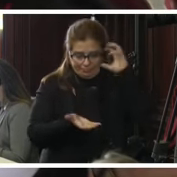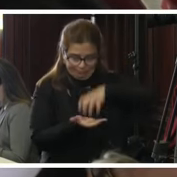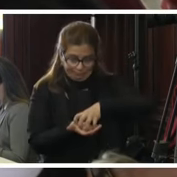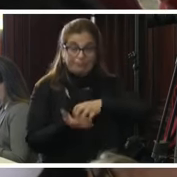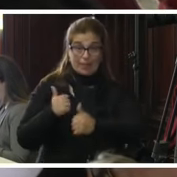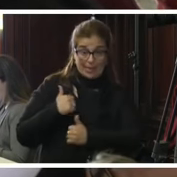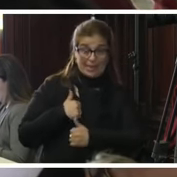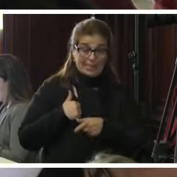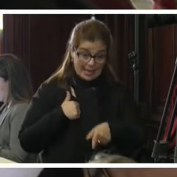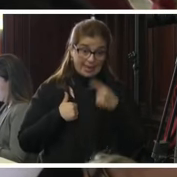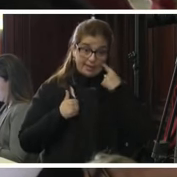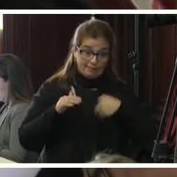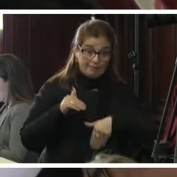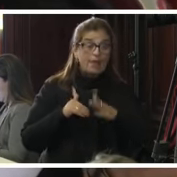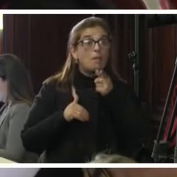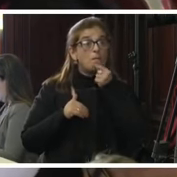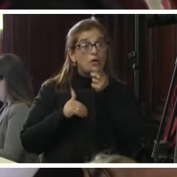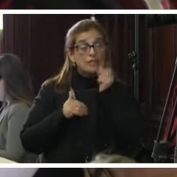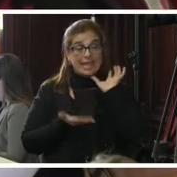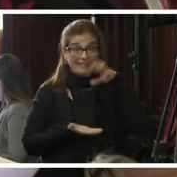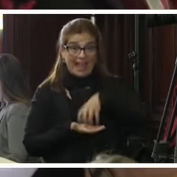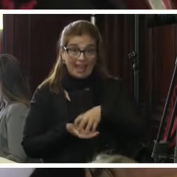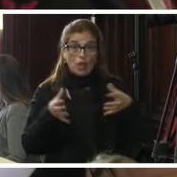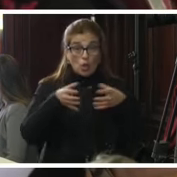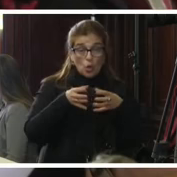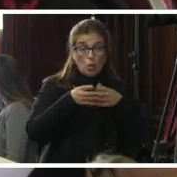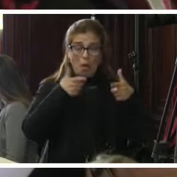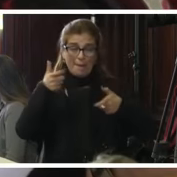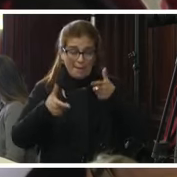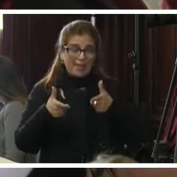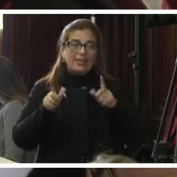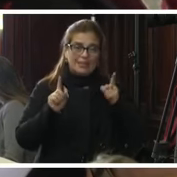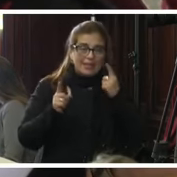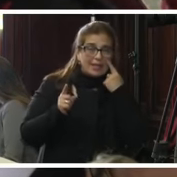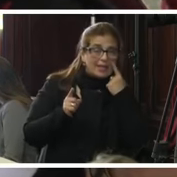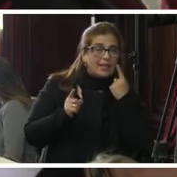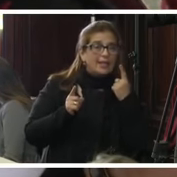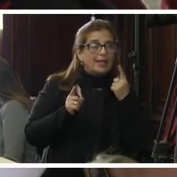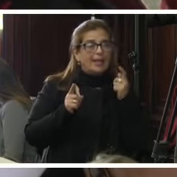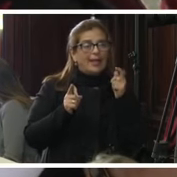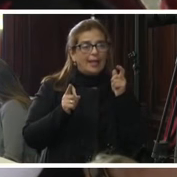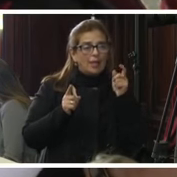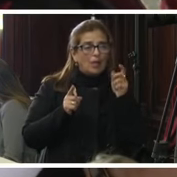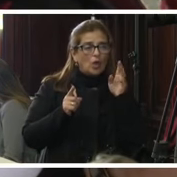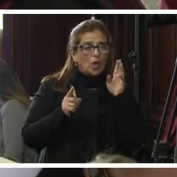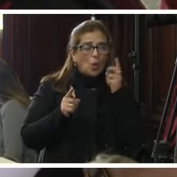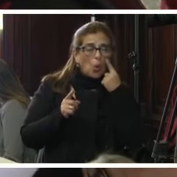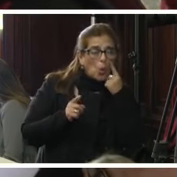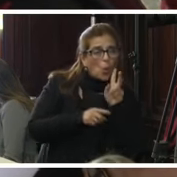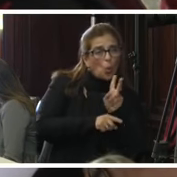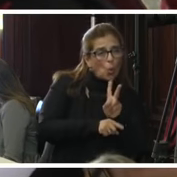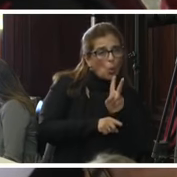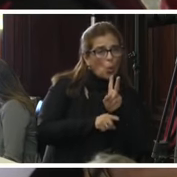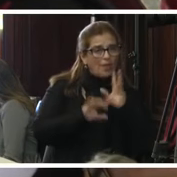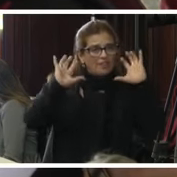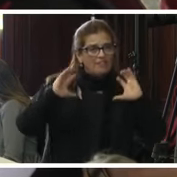entre polícias instaladas na laje e grupos armados colocaram essas pessoas em situações de extremo risco e